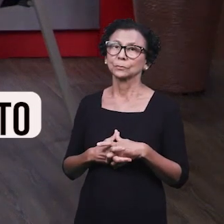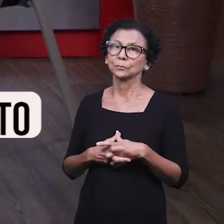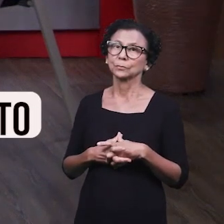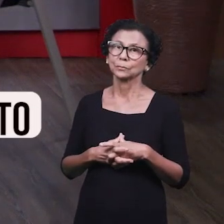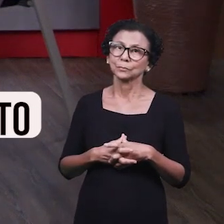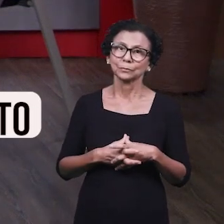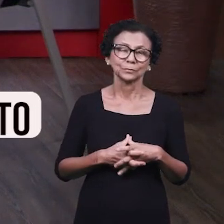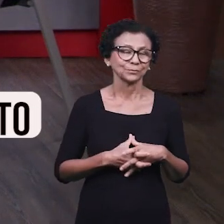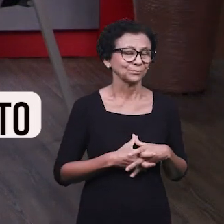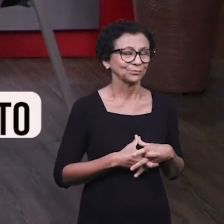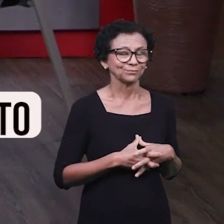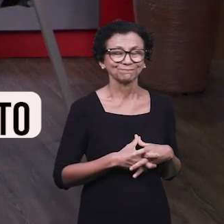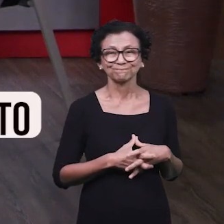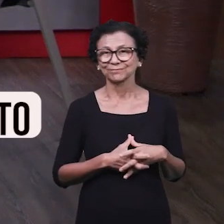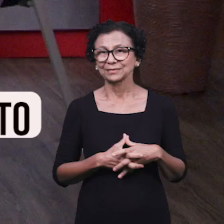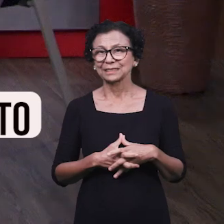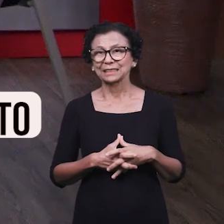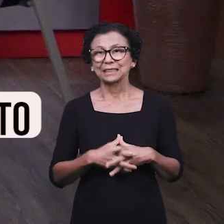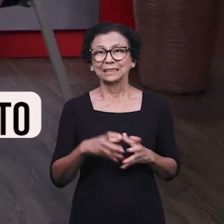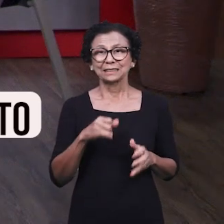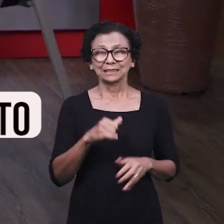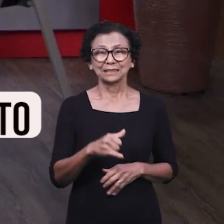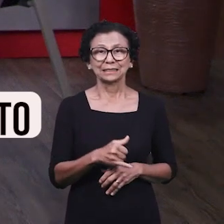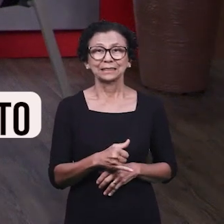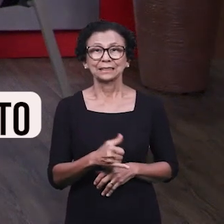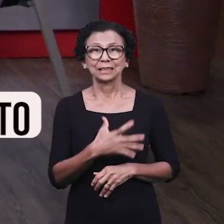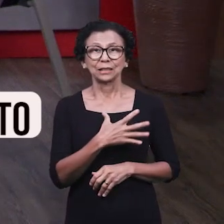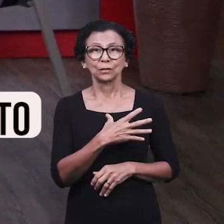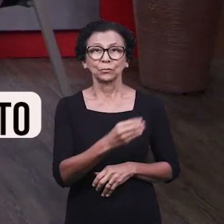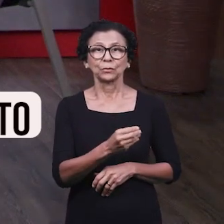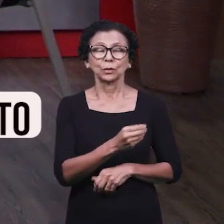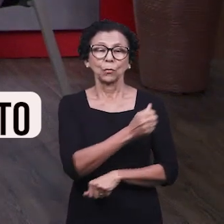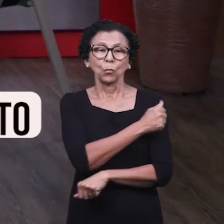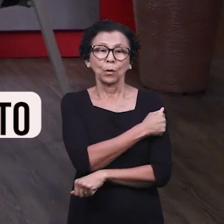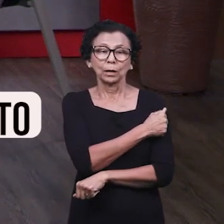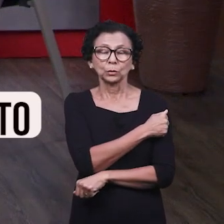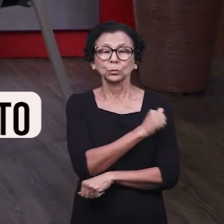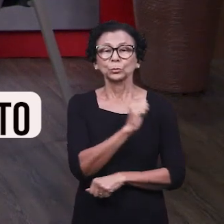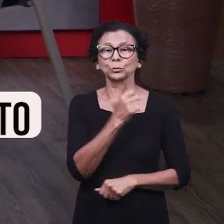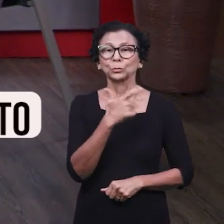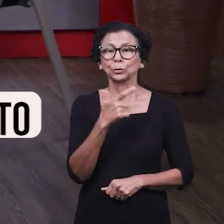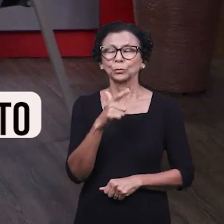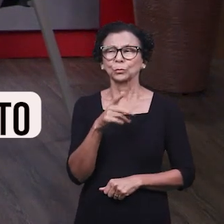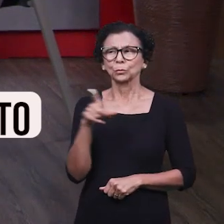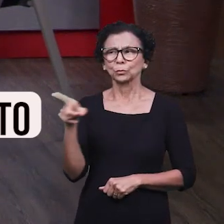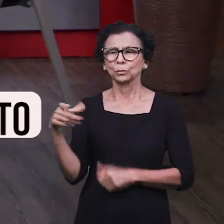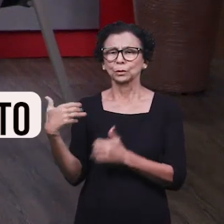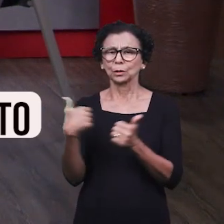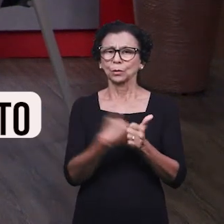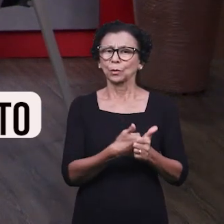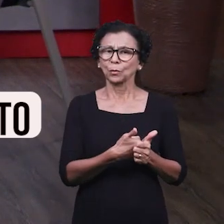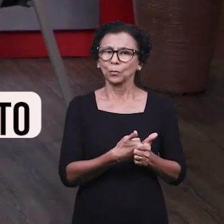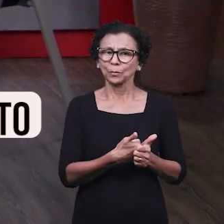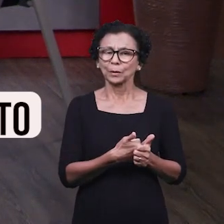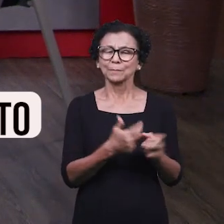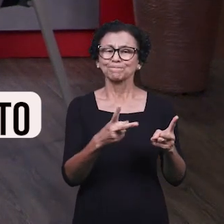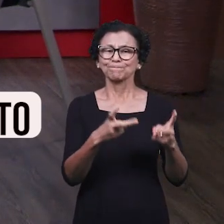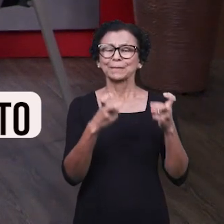não tem acompanhamento da família. Quando a família não está presente, existem sinais que o estudante